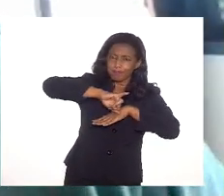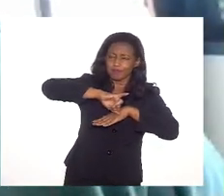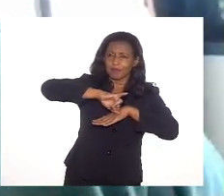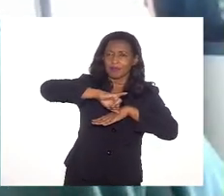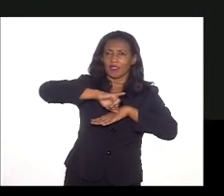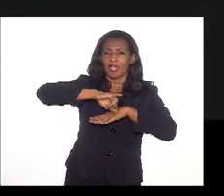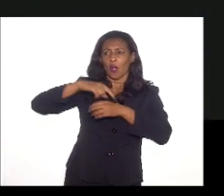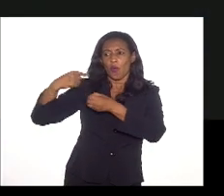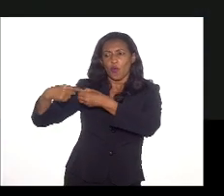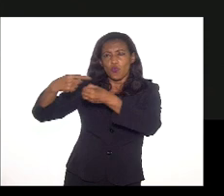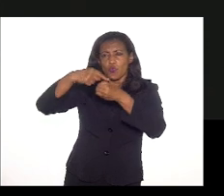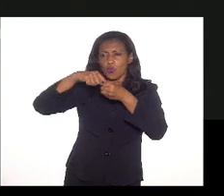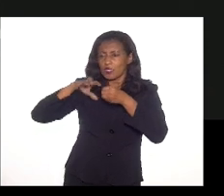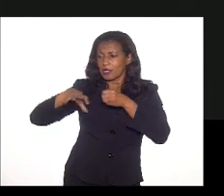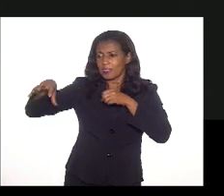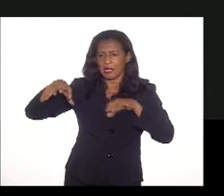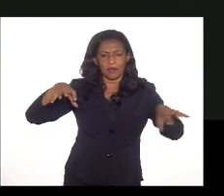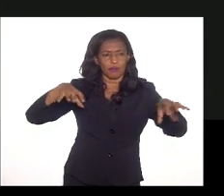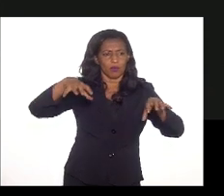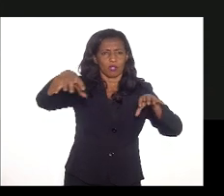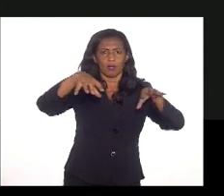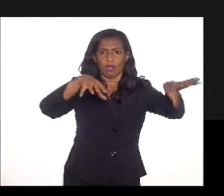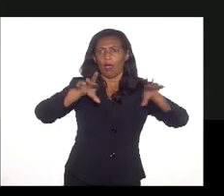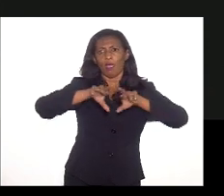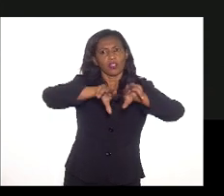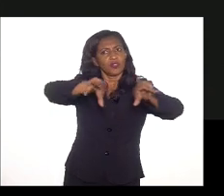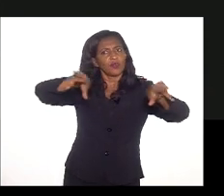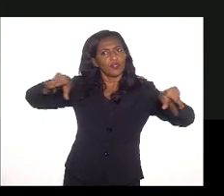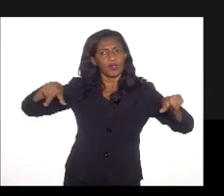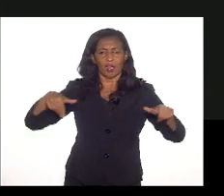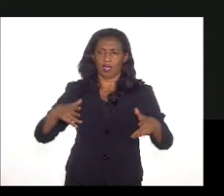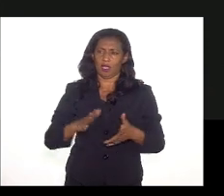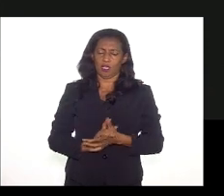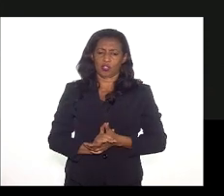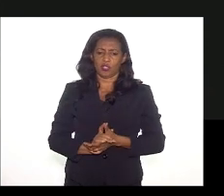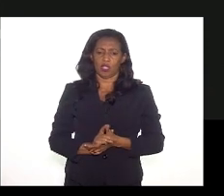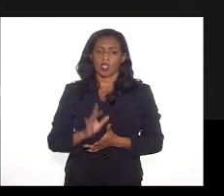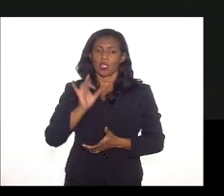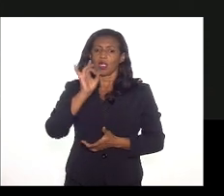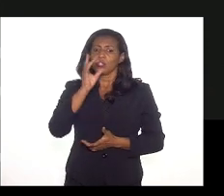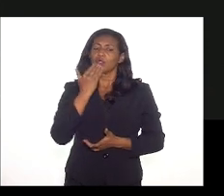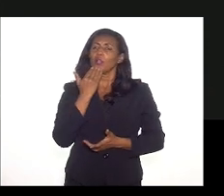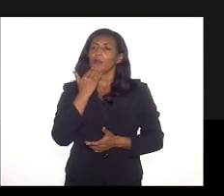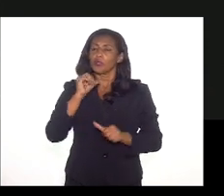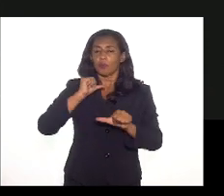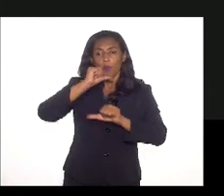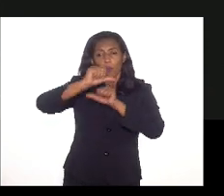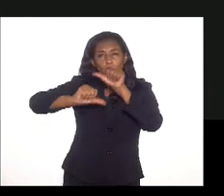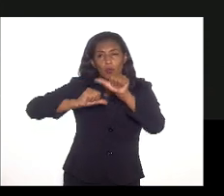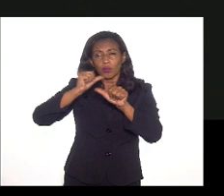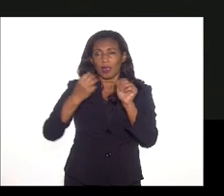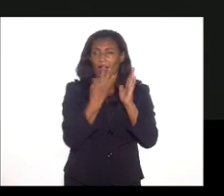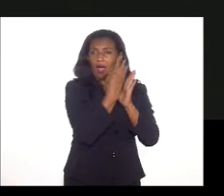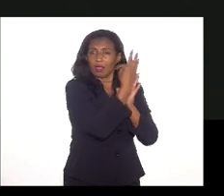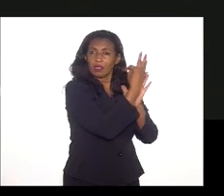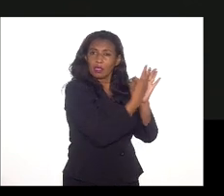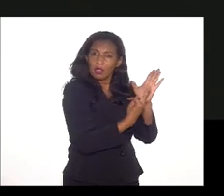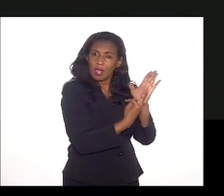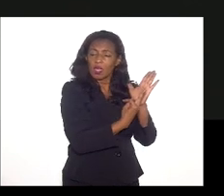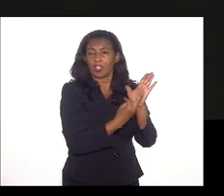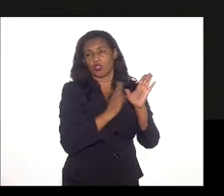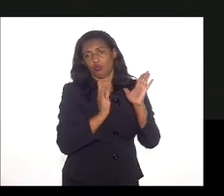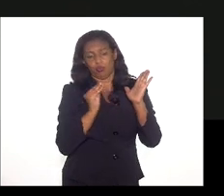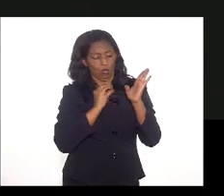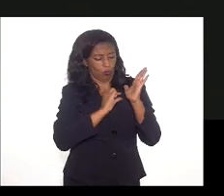a referência a município. A preocupação é só a correção no texto, para que não faça não uma... Cabe. É só intermunicipal.